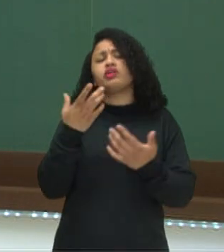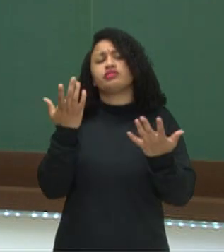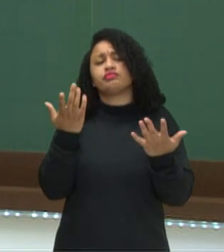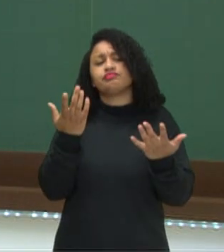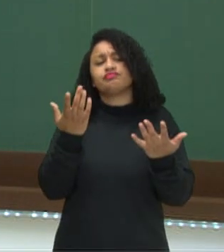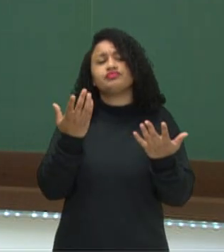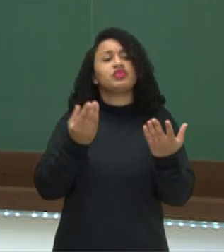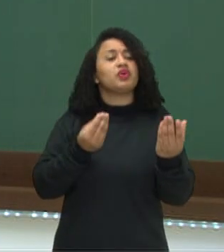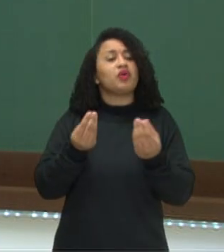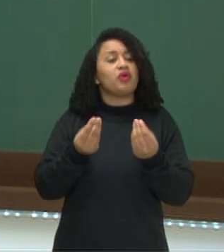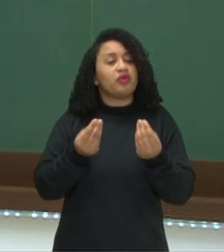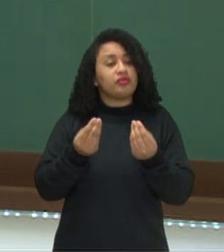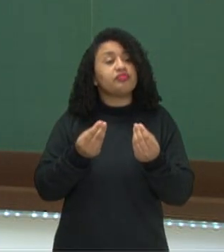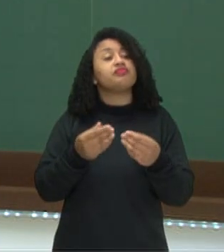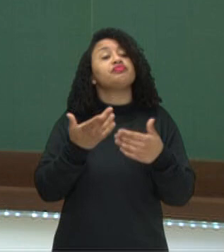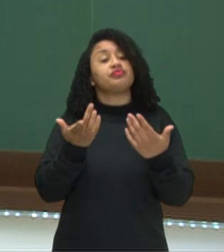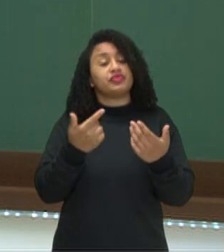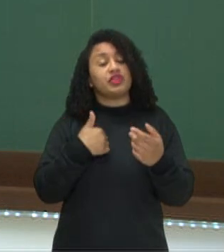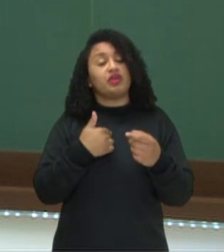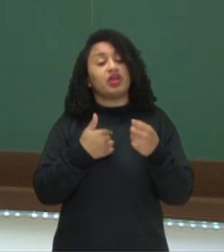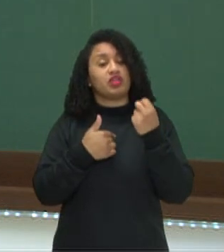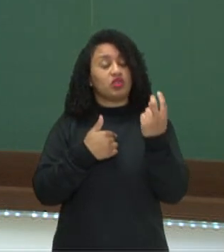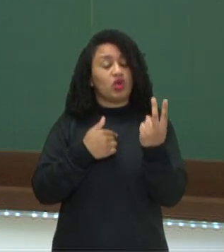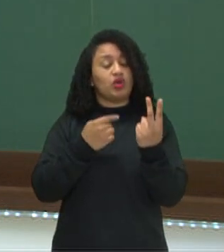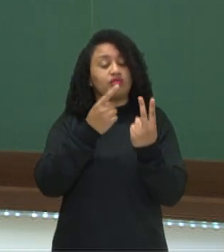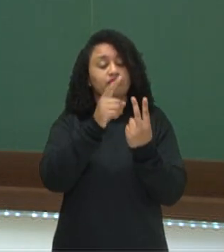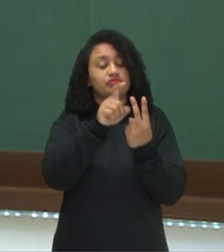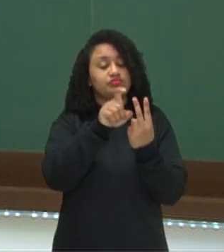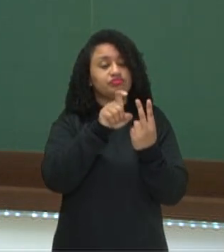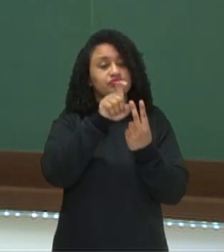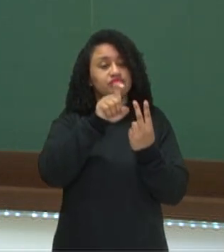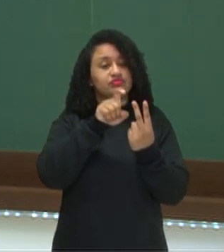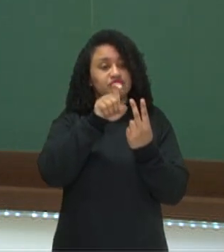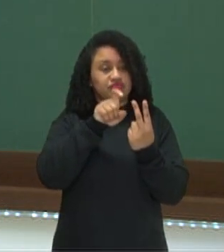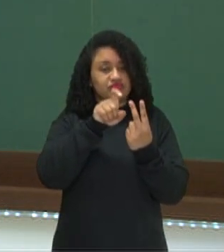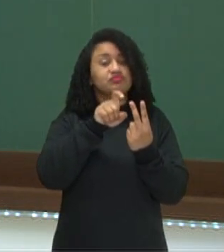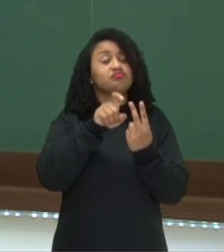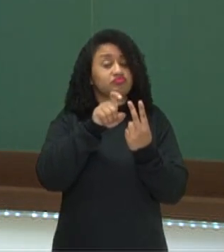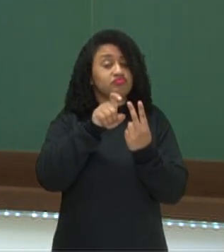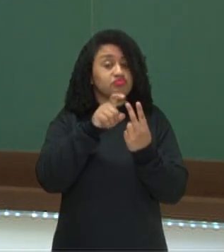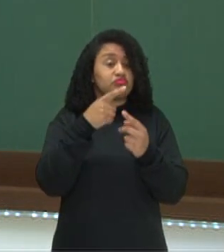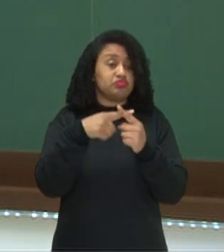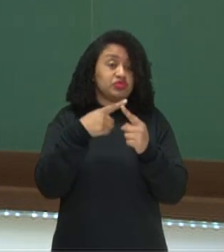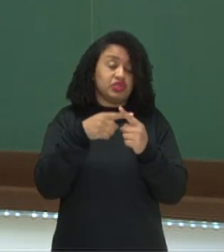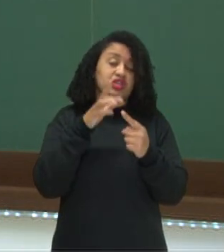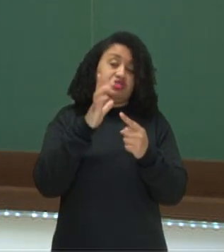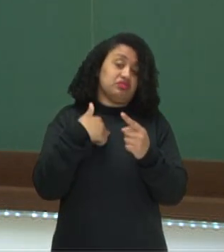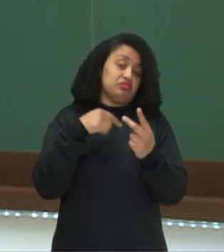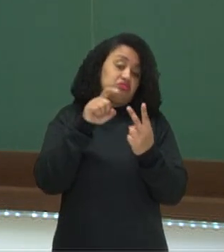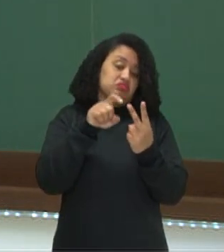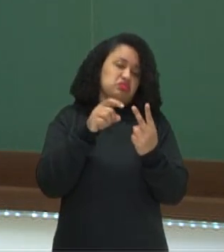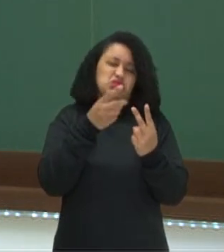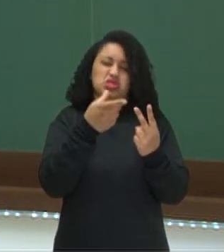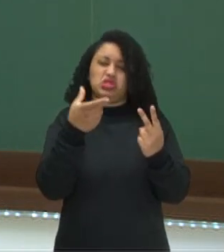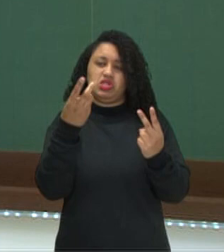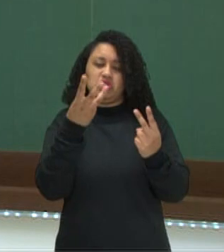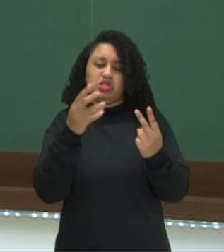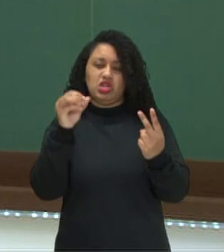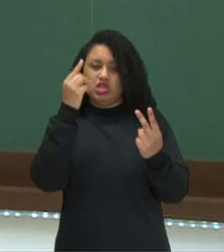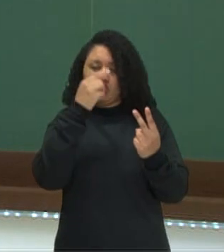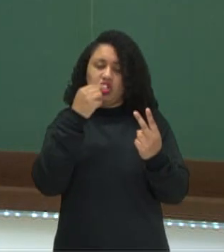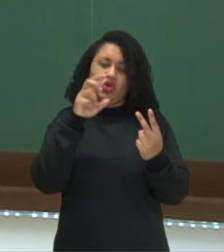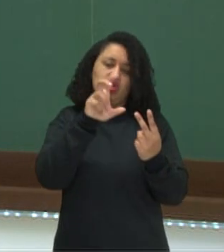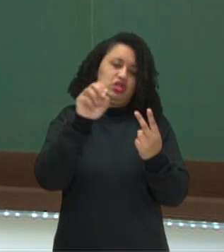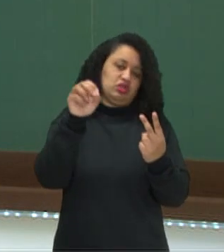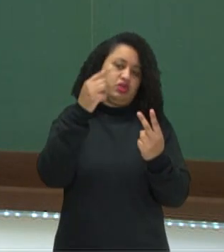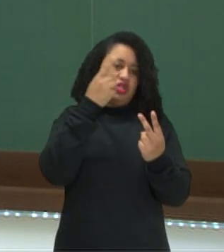E aí? Obviamente, né, pessoal? 2 elevado na X, porque aí a gente está calculando para 30 horas, 50